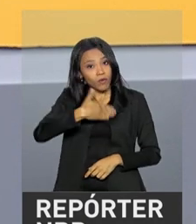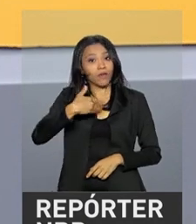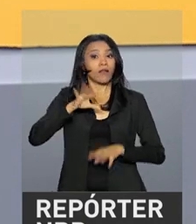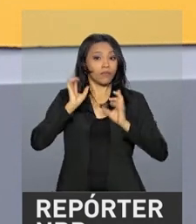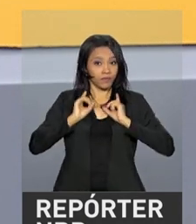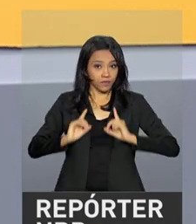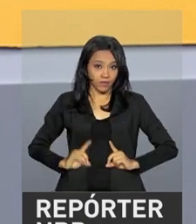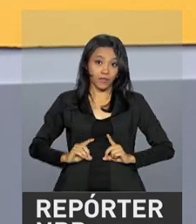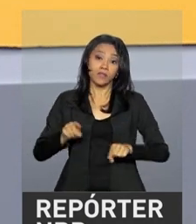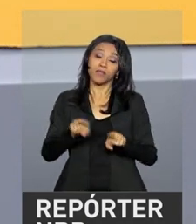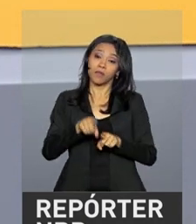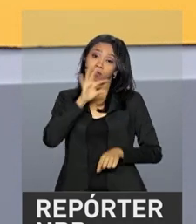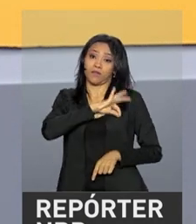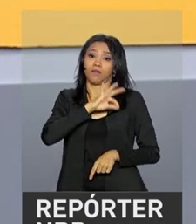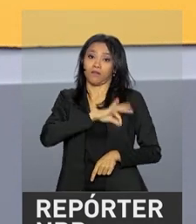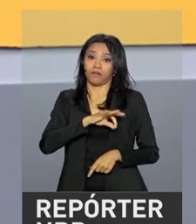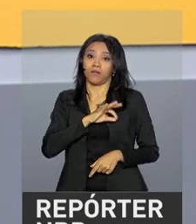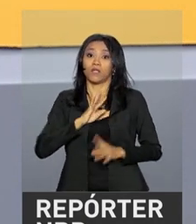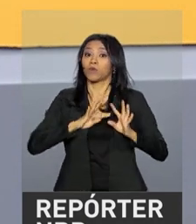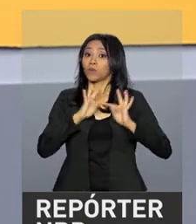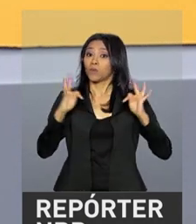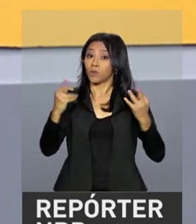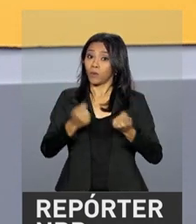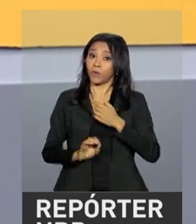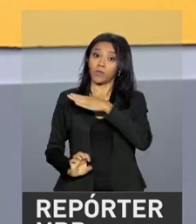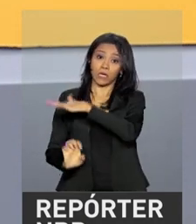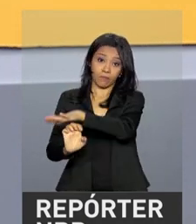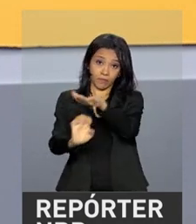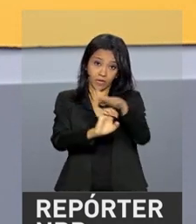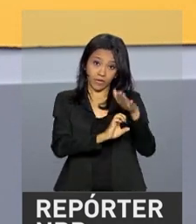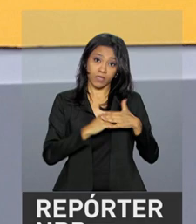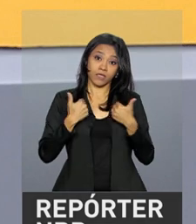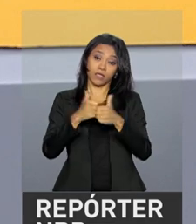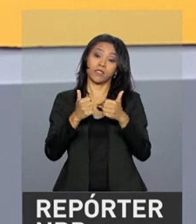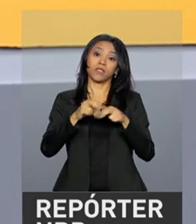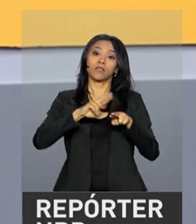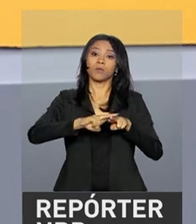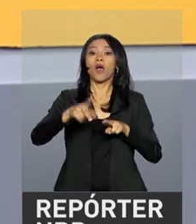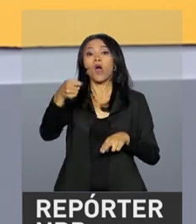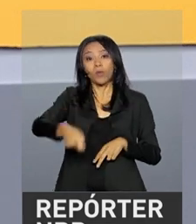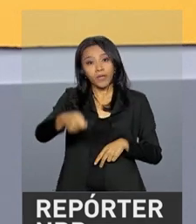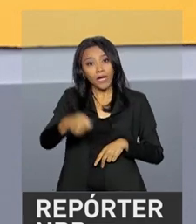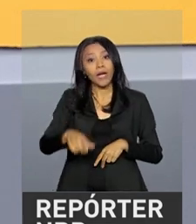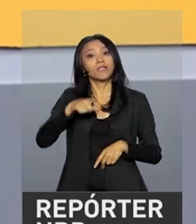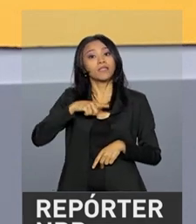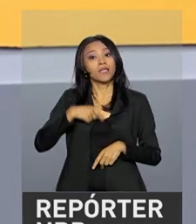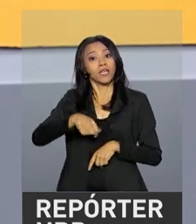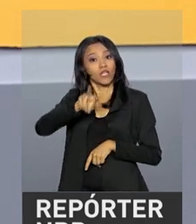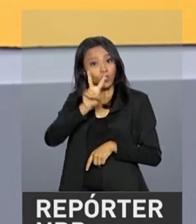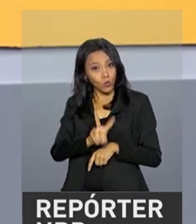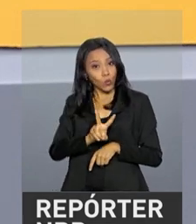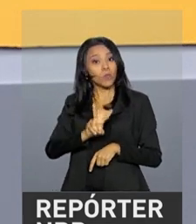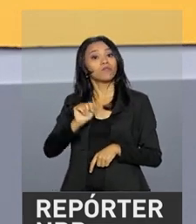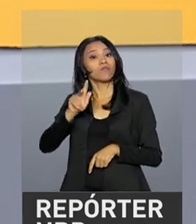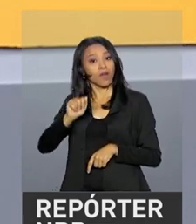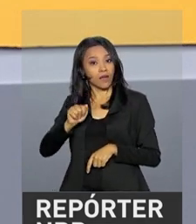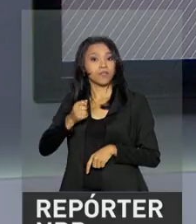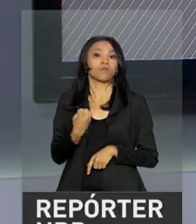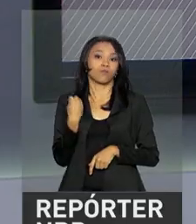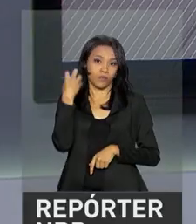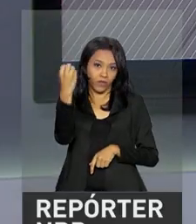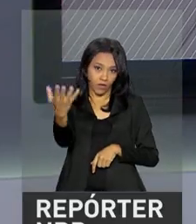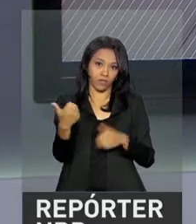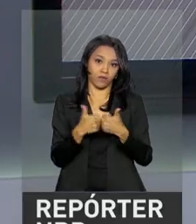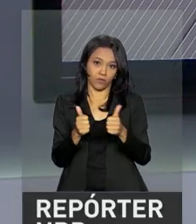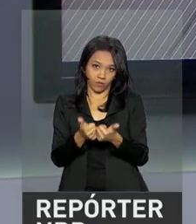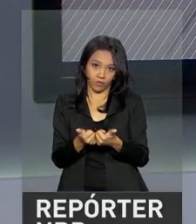ea renda familiar toda empresa de transporte interestadual é obrigado a reservar pelo menos dois assentos por viagem